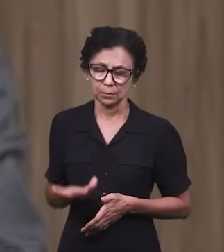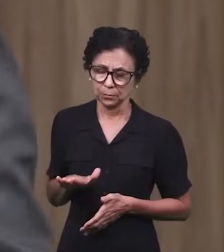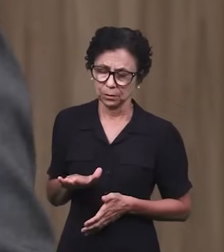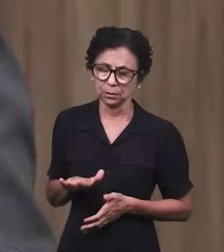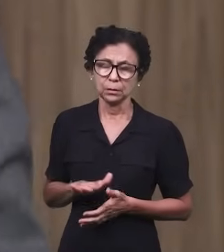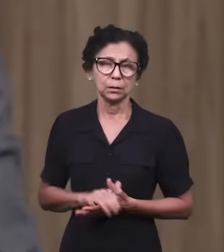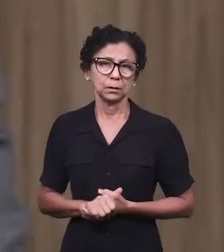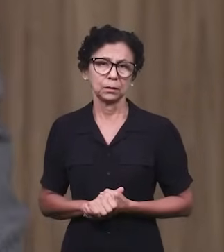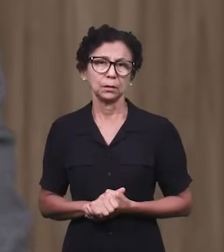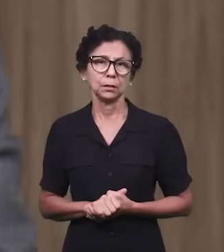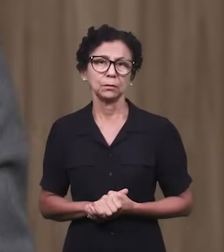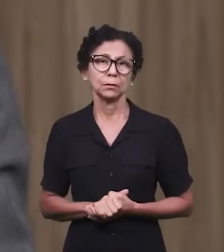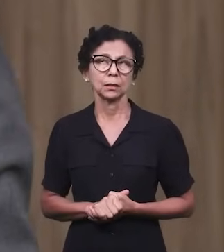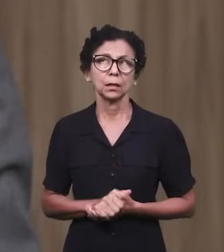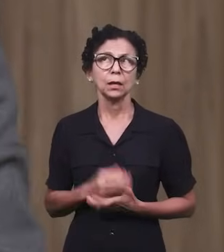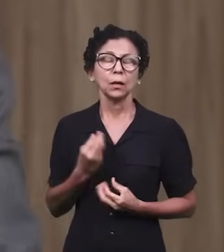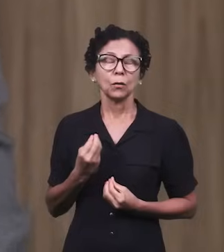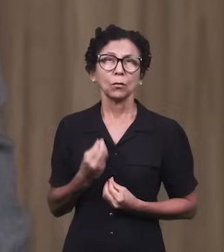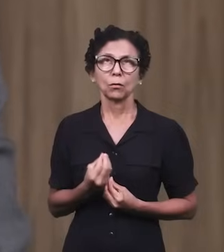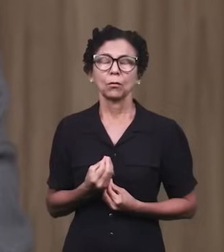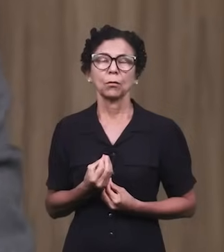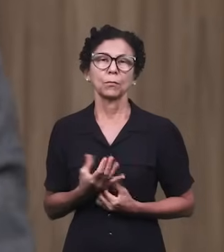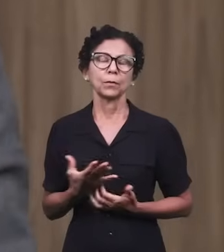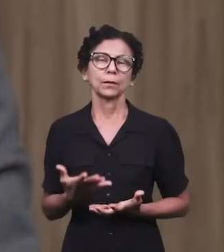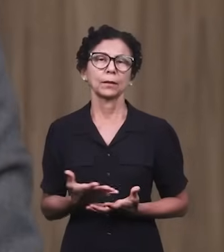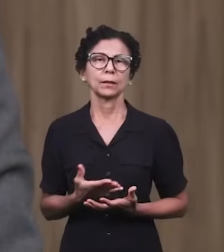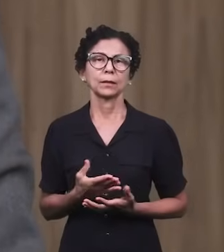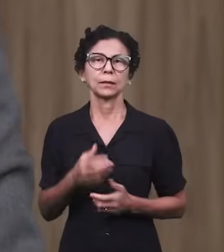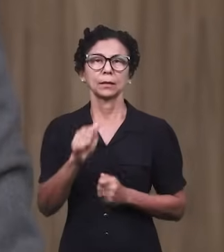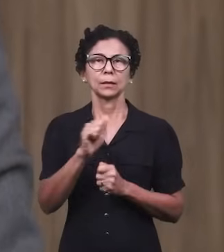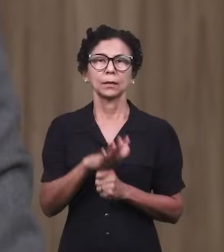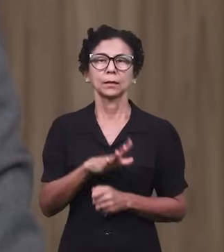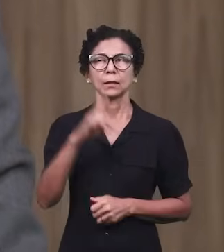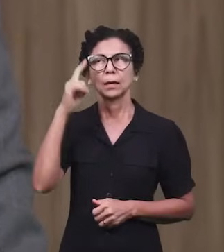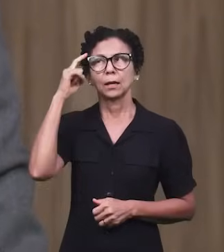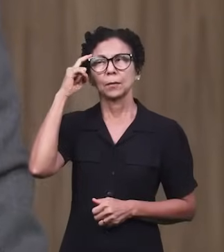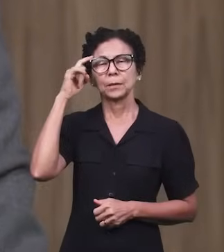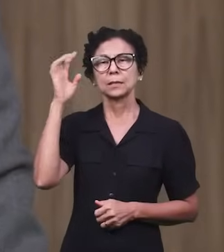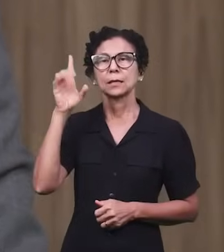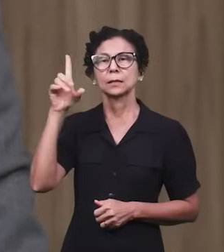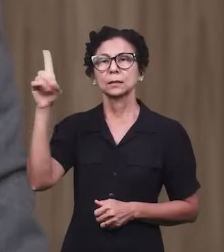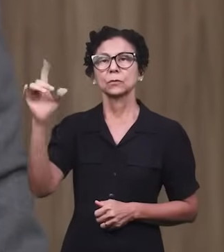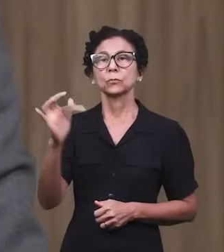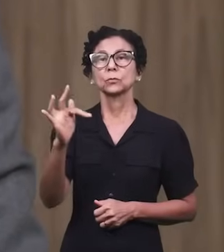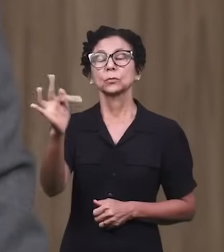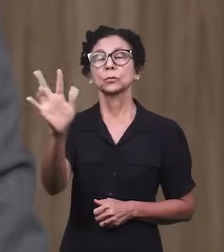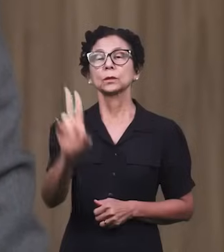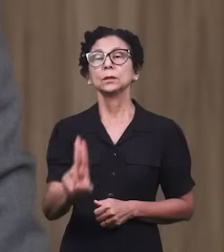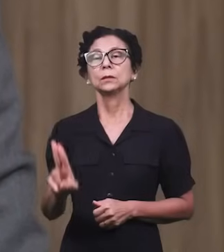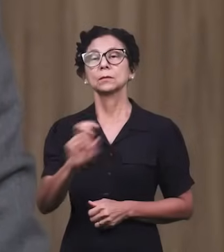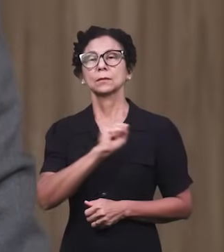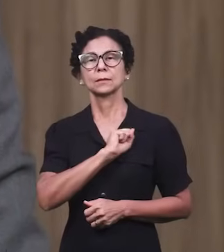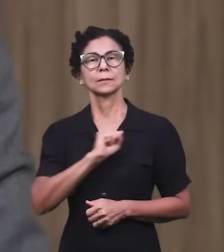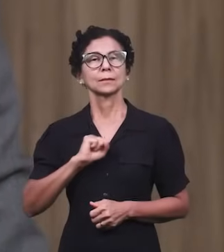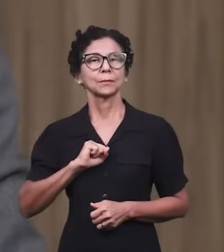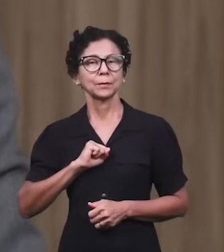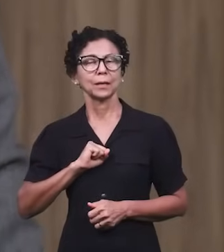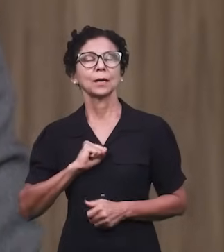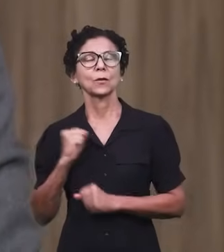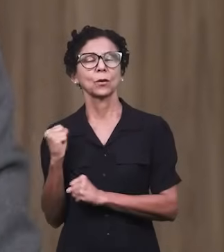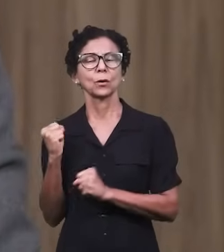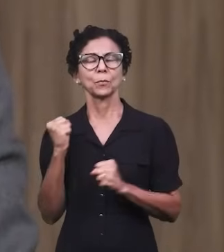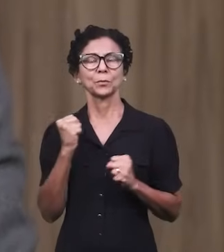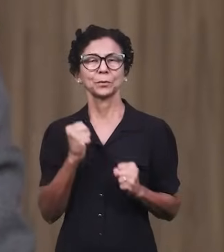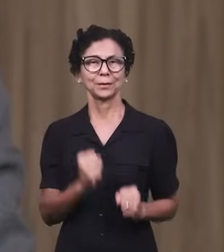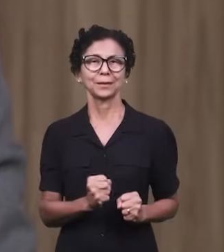esse alcance, esse entendimento de que ali estava alguém que Deus iria usar de forma, né, grandiosa,